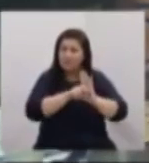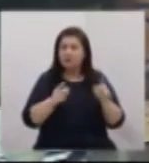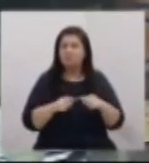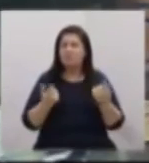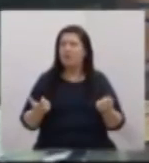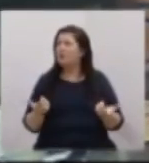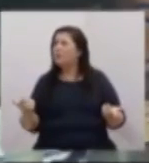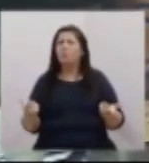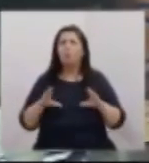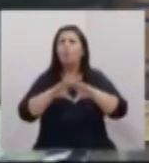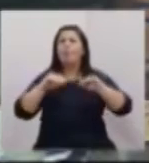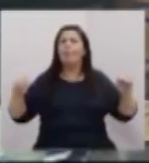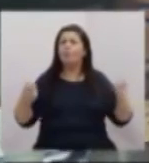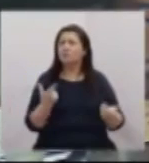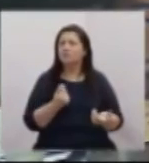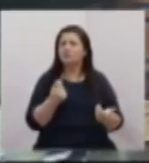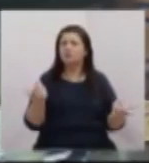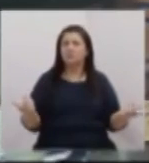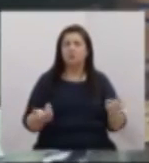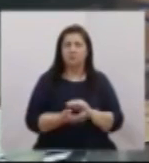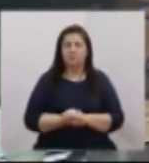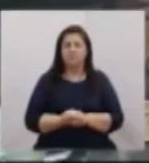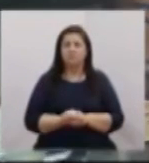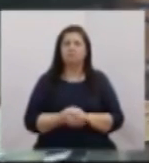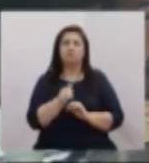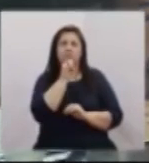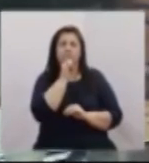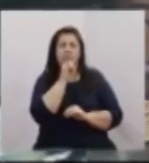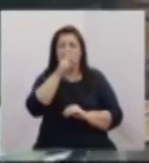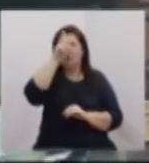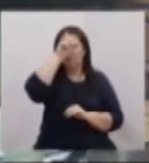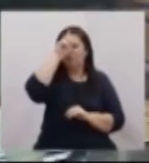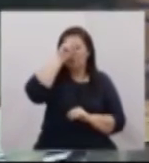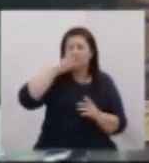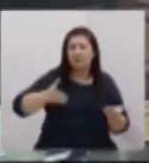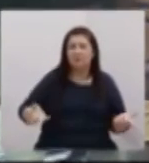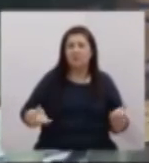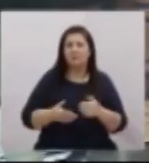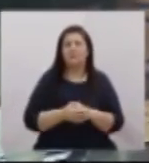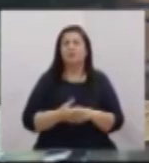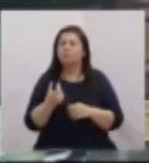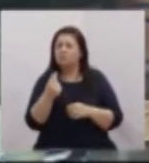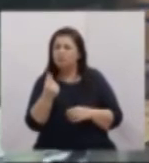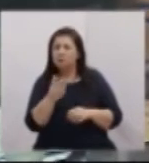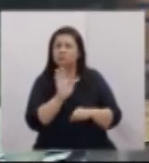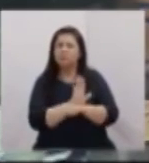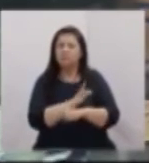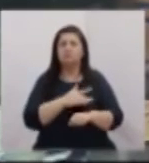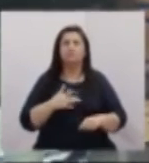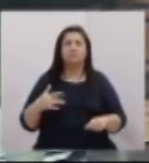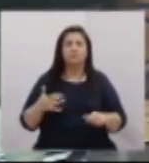algumas acabaram que não chegando ao seu destino. É o caso da Santa Casa, o caso do Hospital São Francisco, verbas na área da saúde,